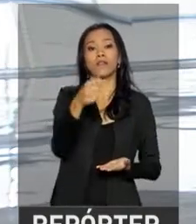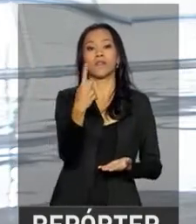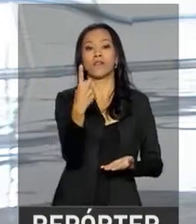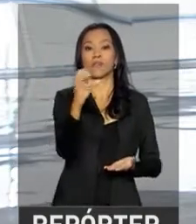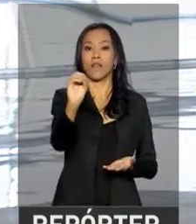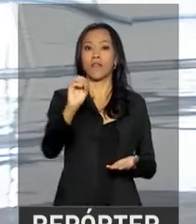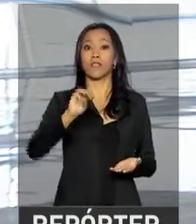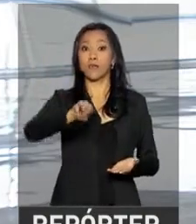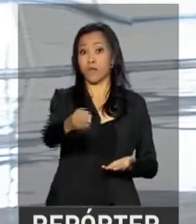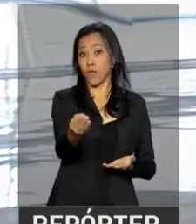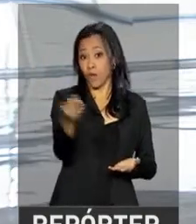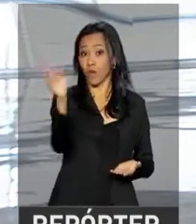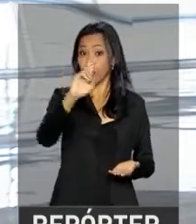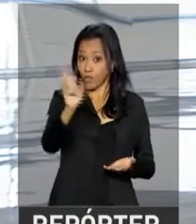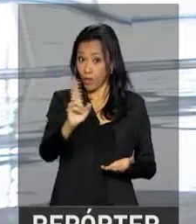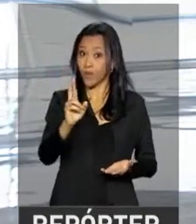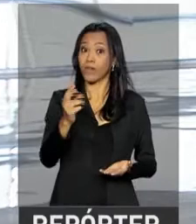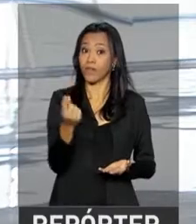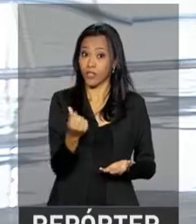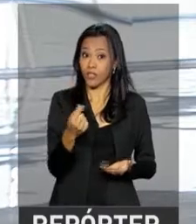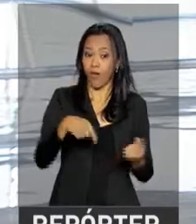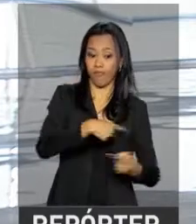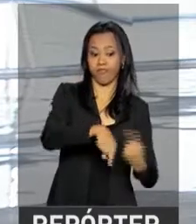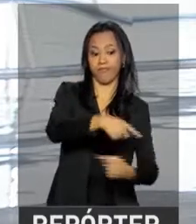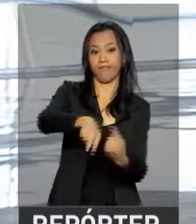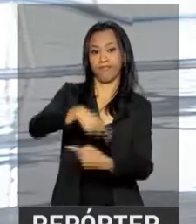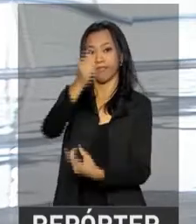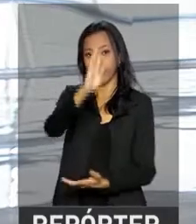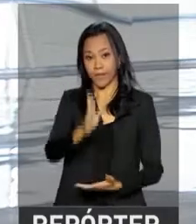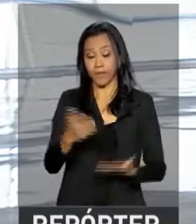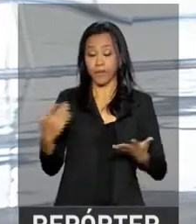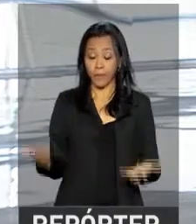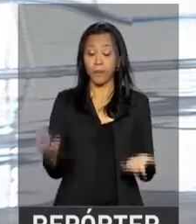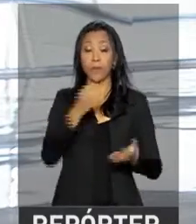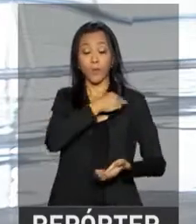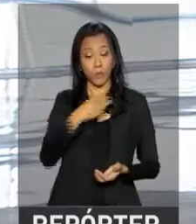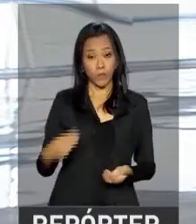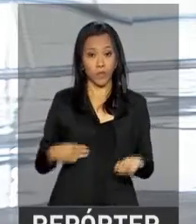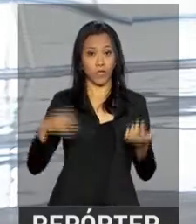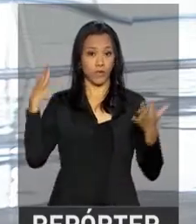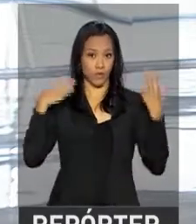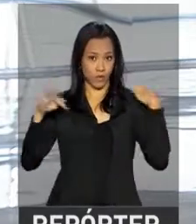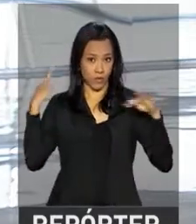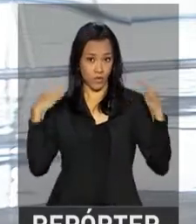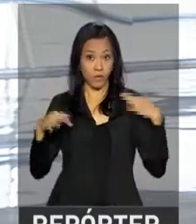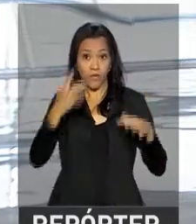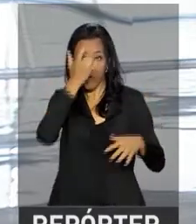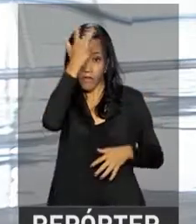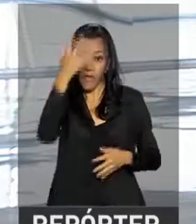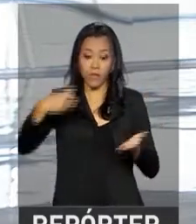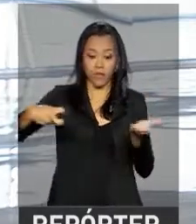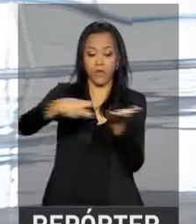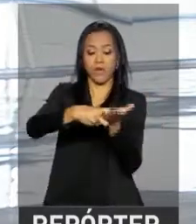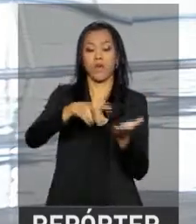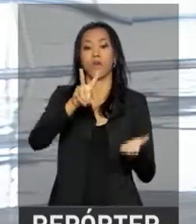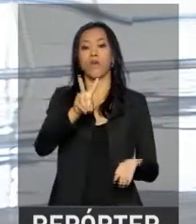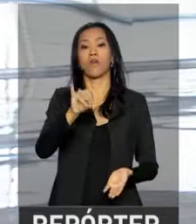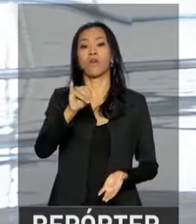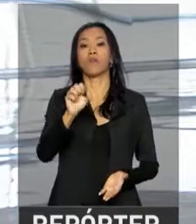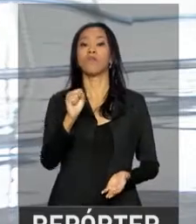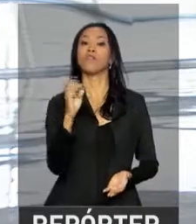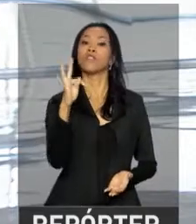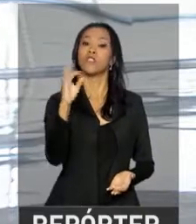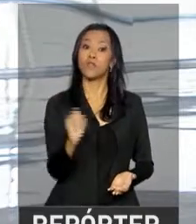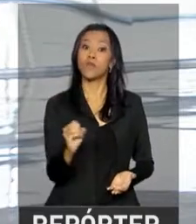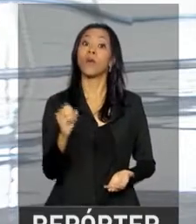dólares, conforme você falou aí, Carolina. Para o ministro do Turismo, a facilidade do visto eletrônico vai aumentar o fluxo